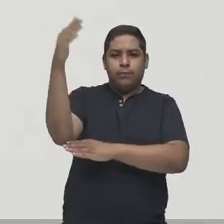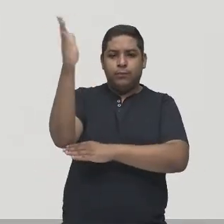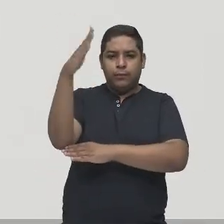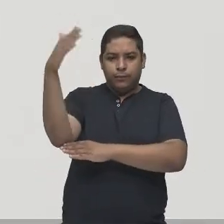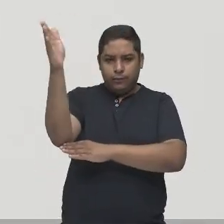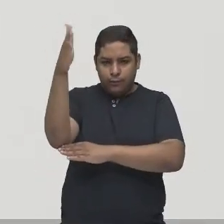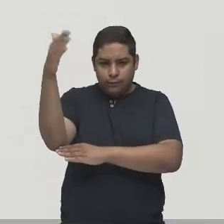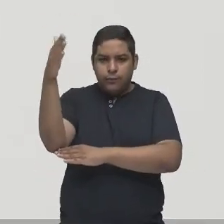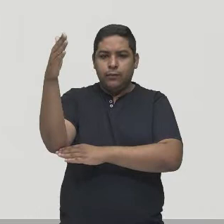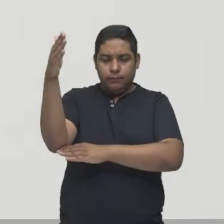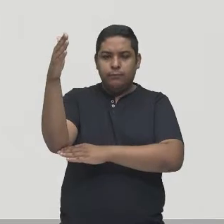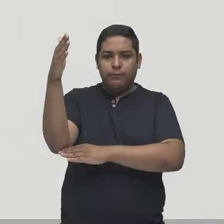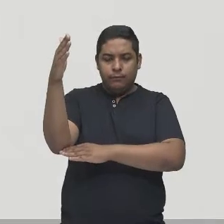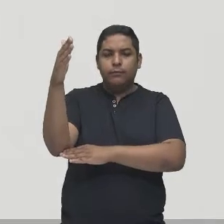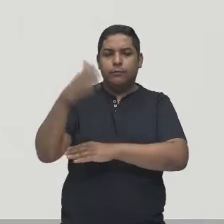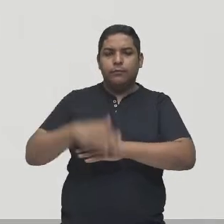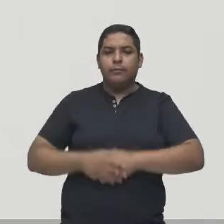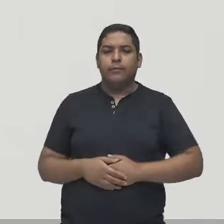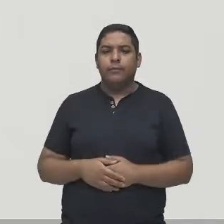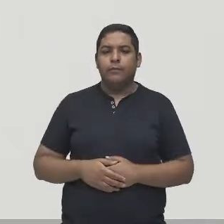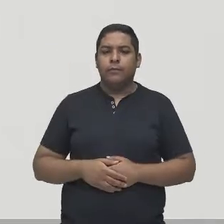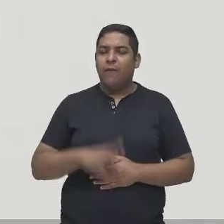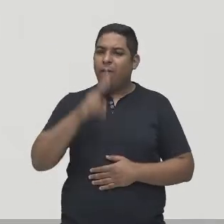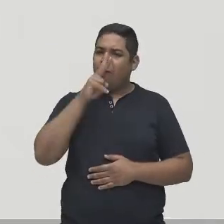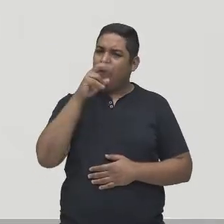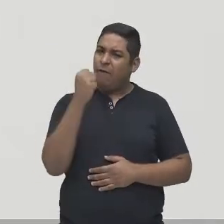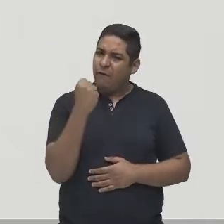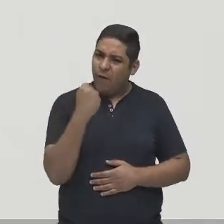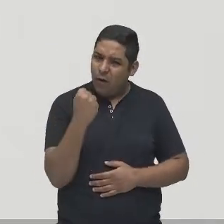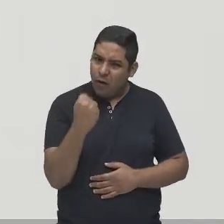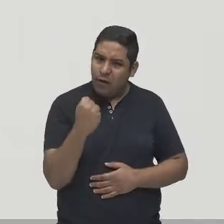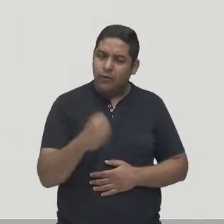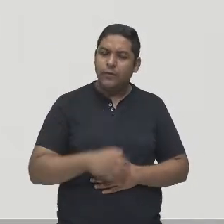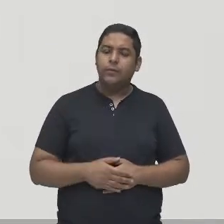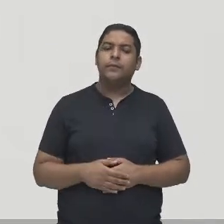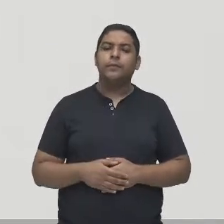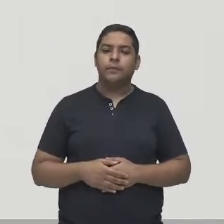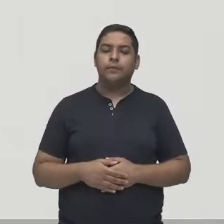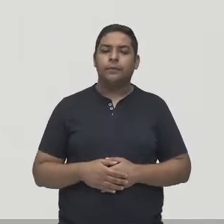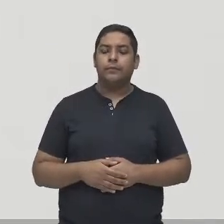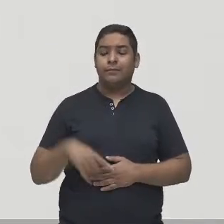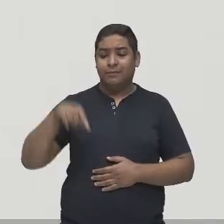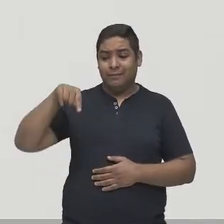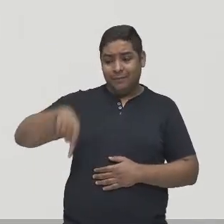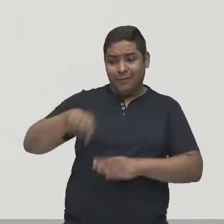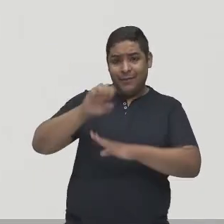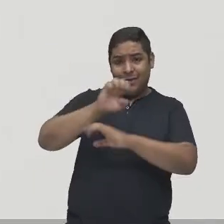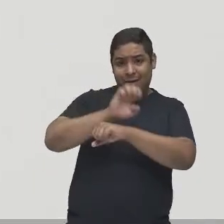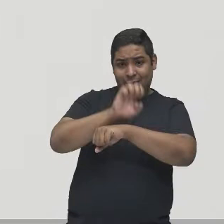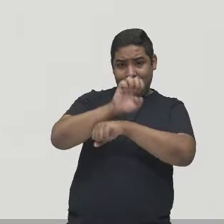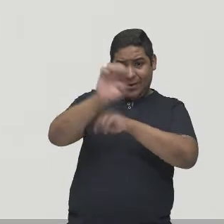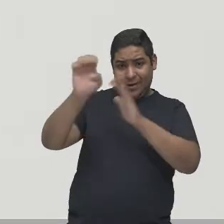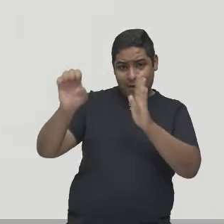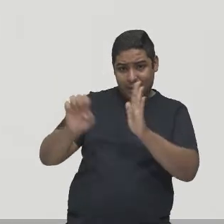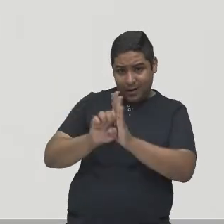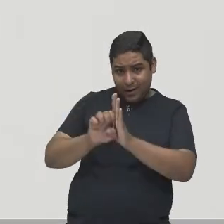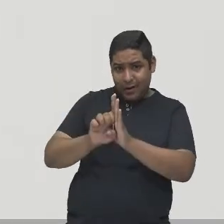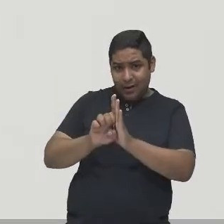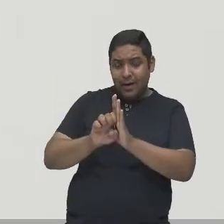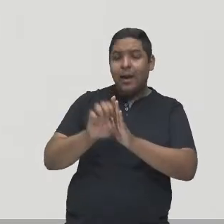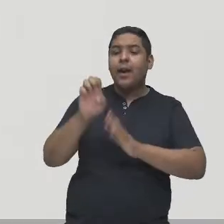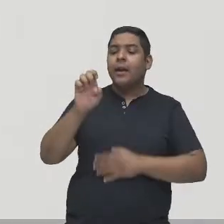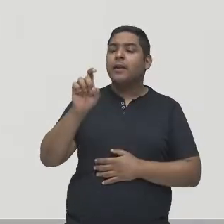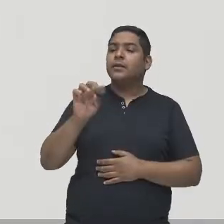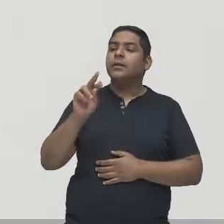nacionalismo, beleza, bacana. Porém, no caso do regime totalitário, ele é extremado, ele vai